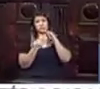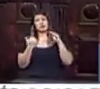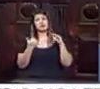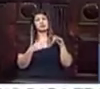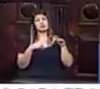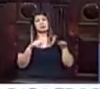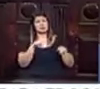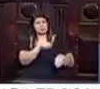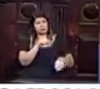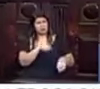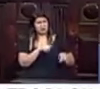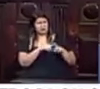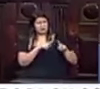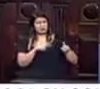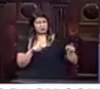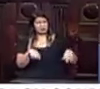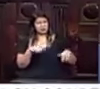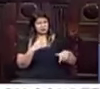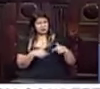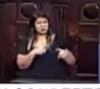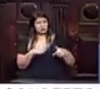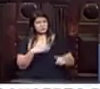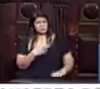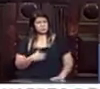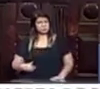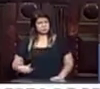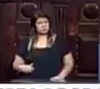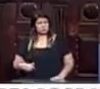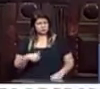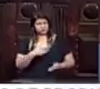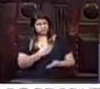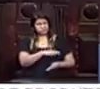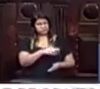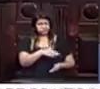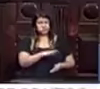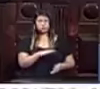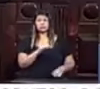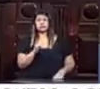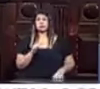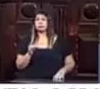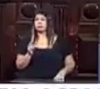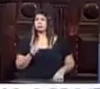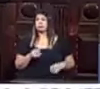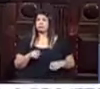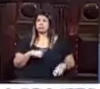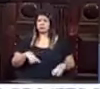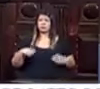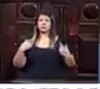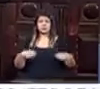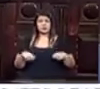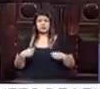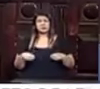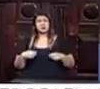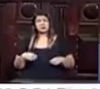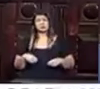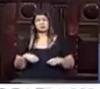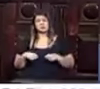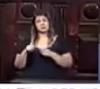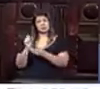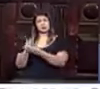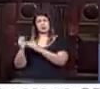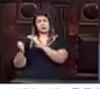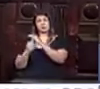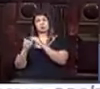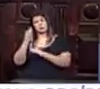servidores públicos. Essa é a votação que nós seremos cobrados. Claro que o governo tem dívida com essas empresas, mas